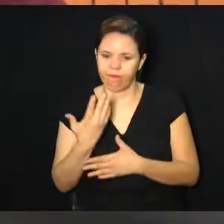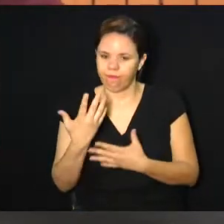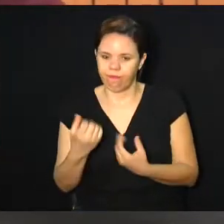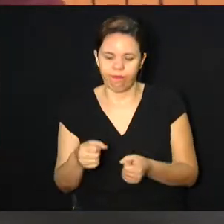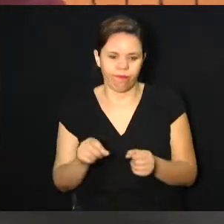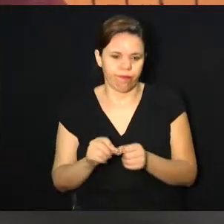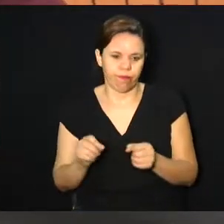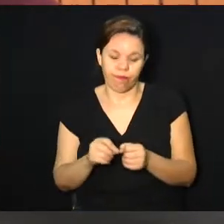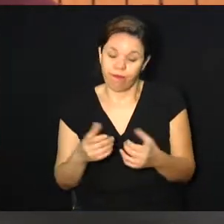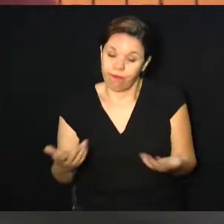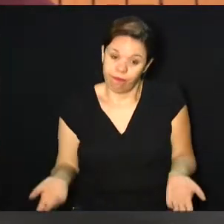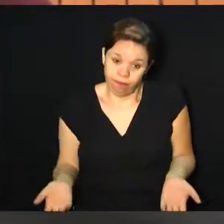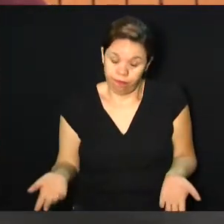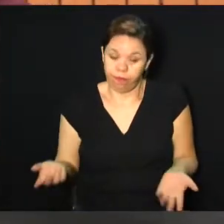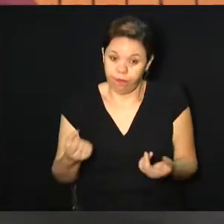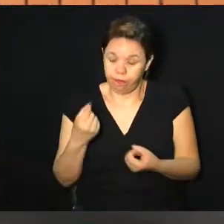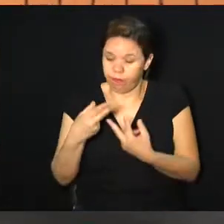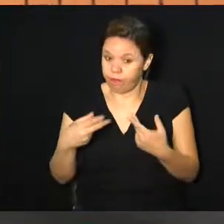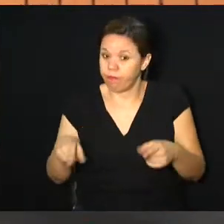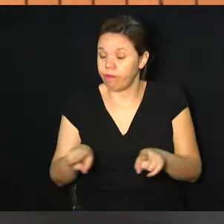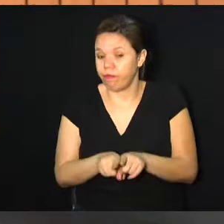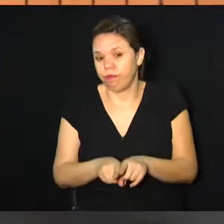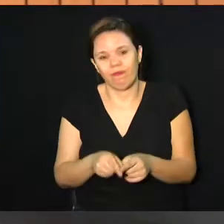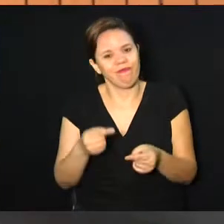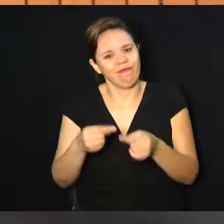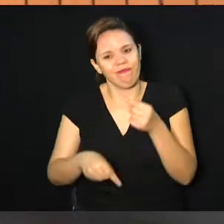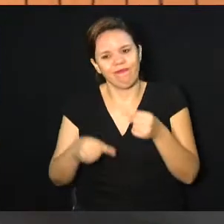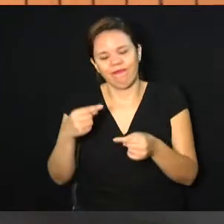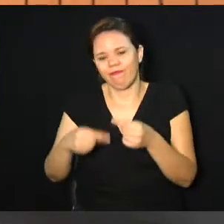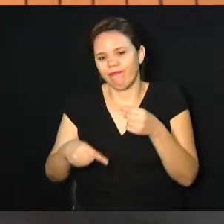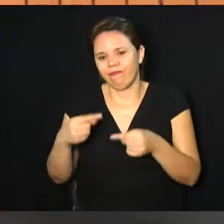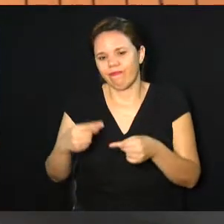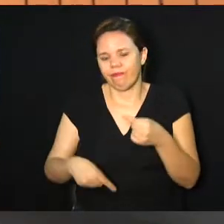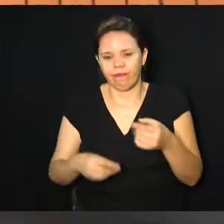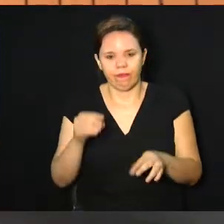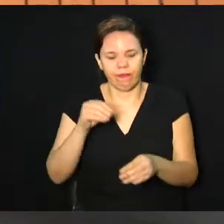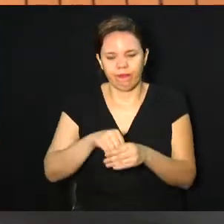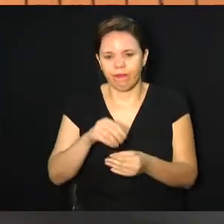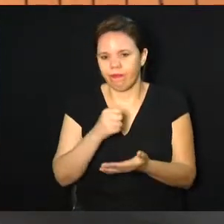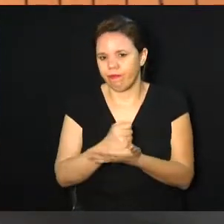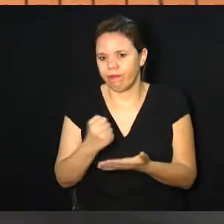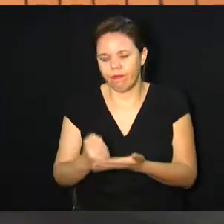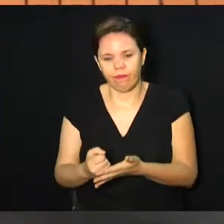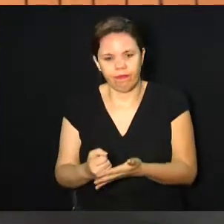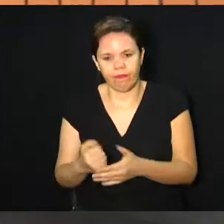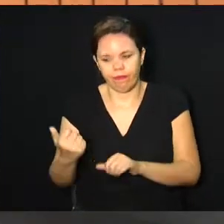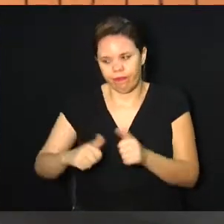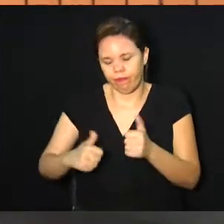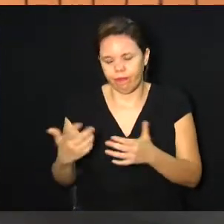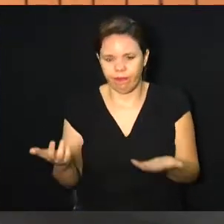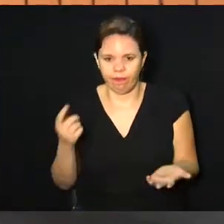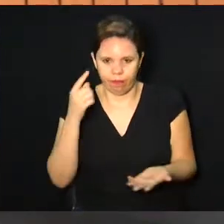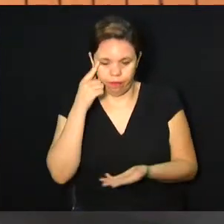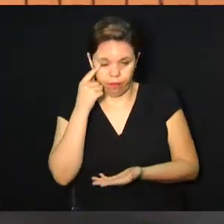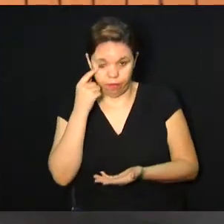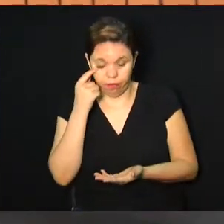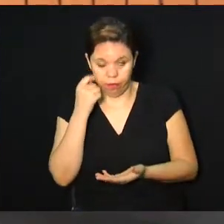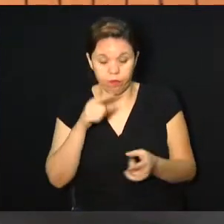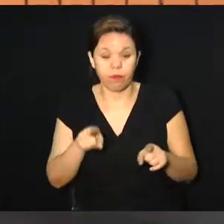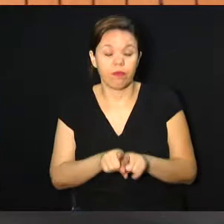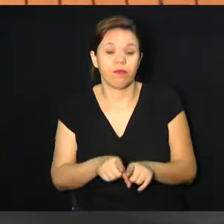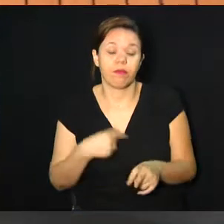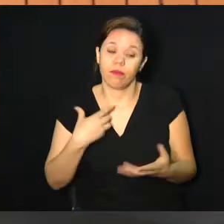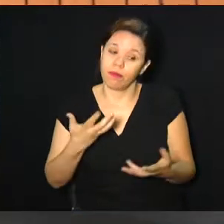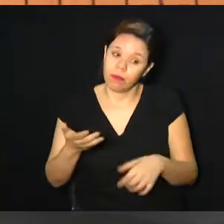contemplada, e algumas coisas também estavam fora do escopo da licitação, mas isso só mostra que, mesmo querendo